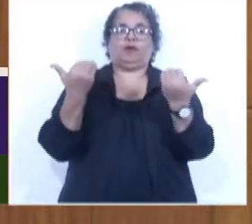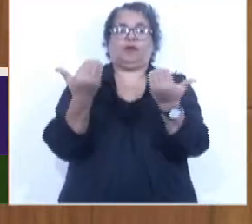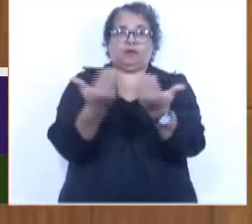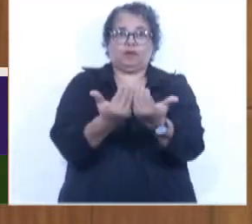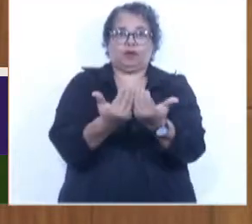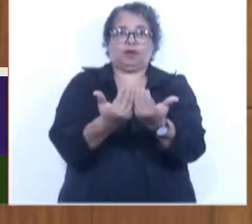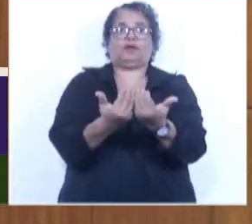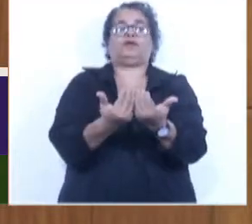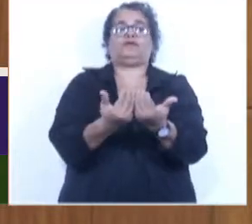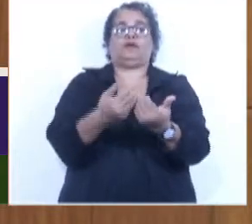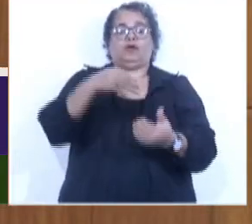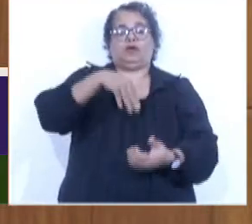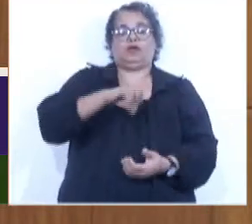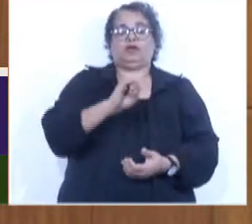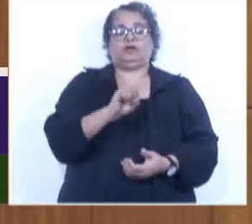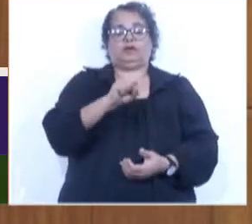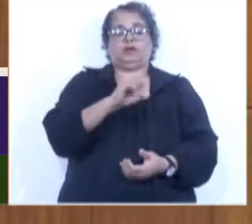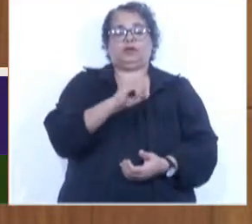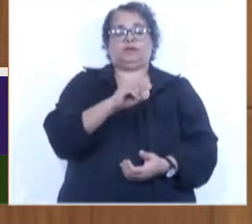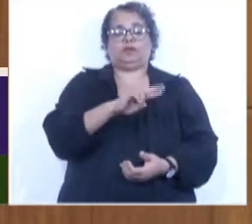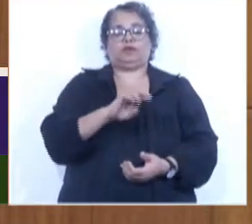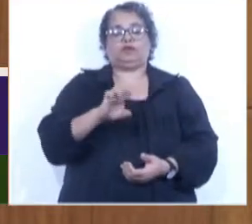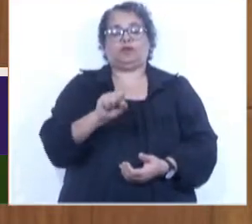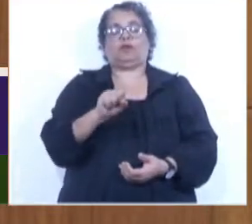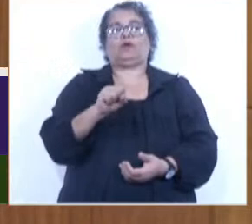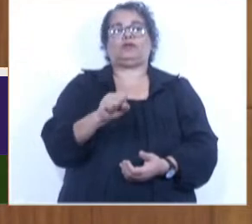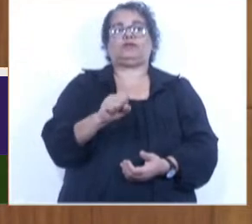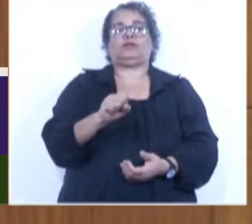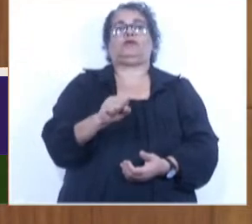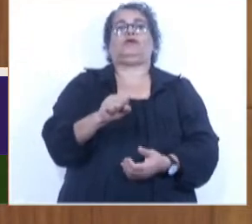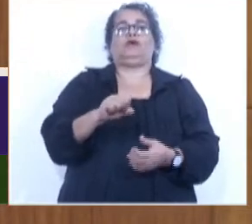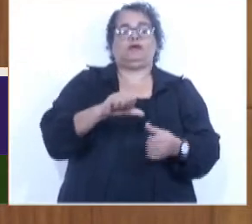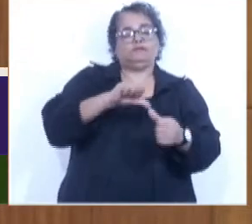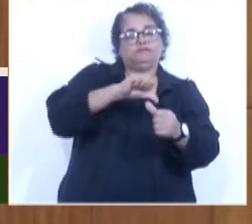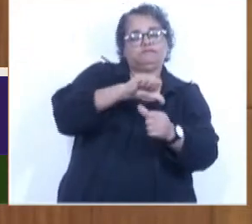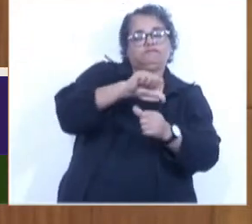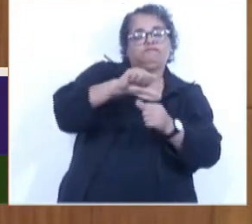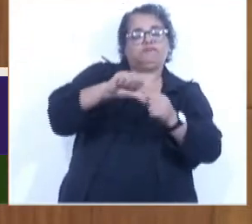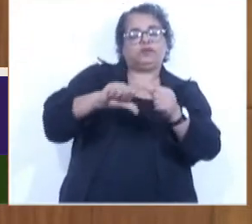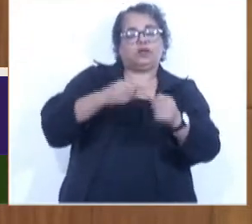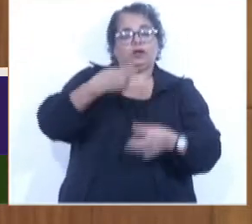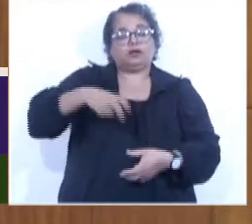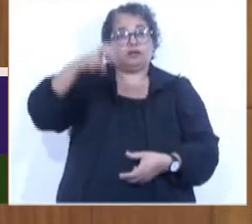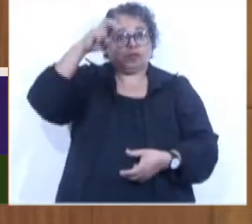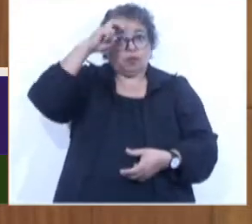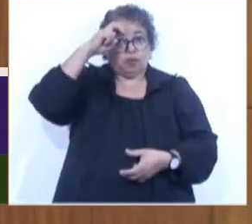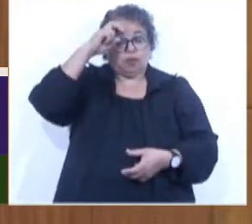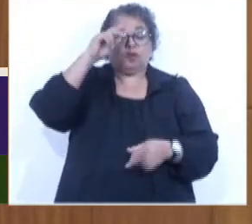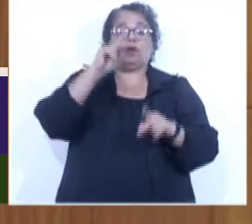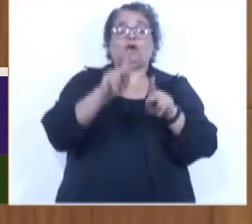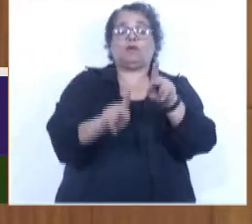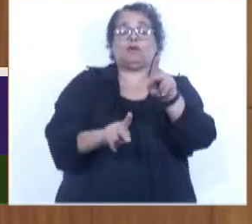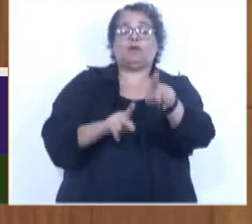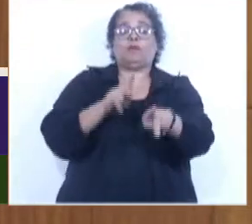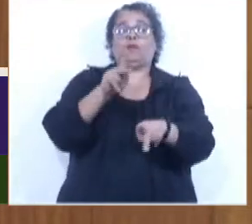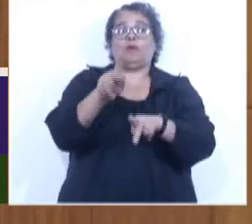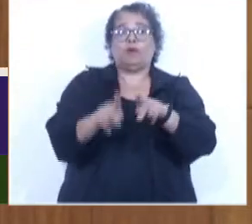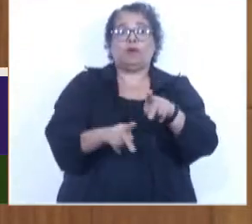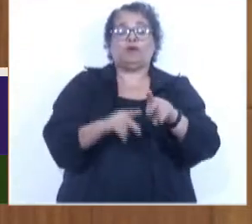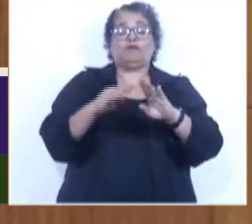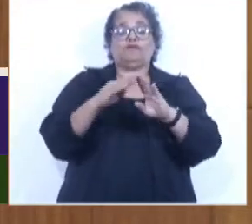da secretaria de missão aos povos da Assembleia de Deus missão aos povos